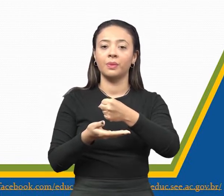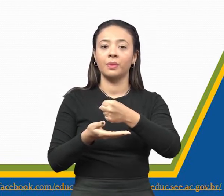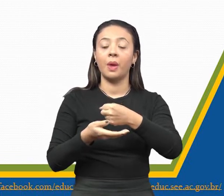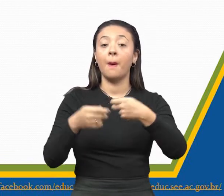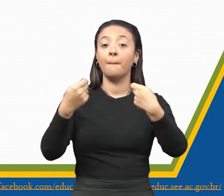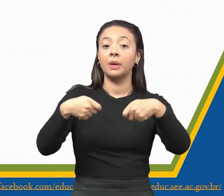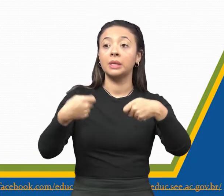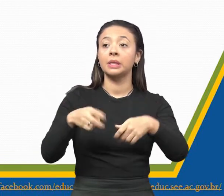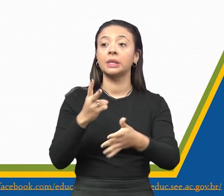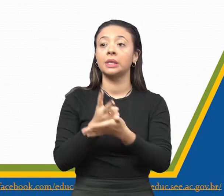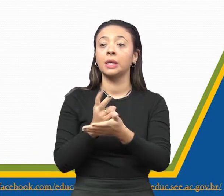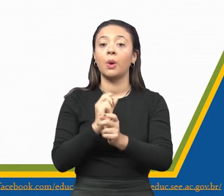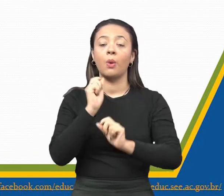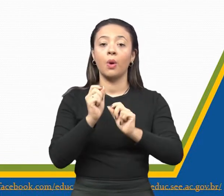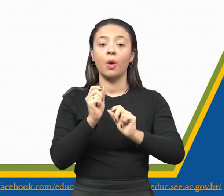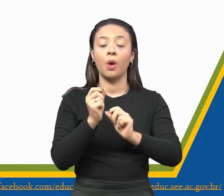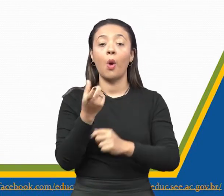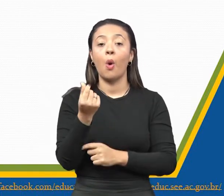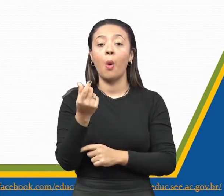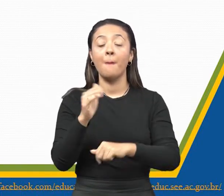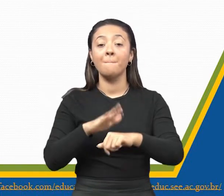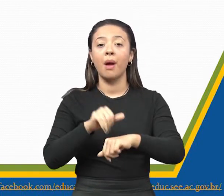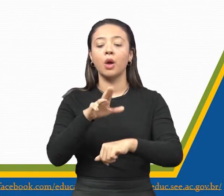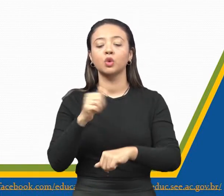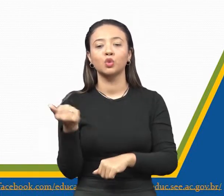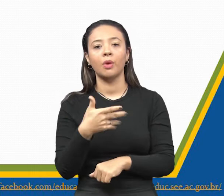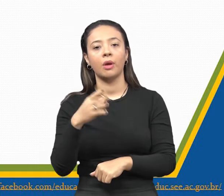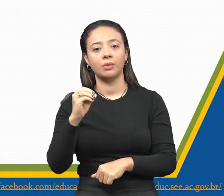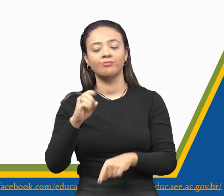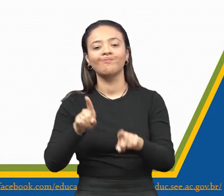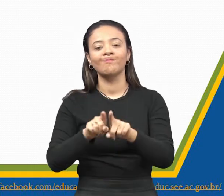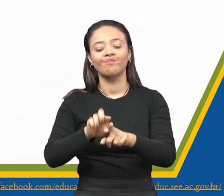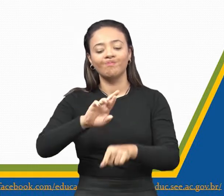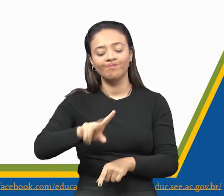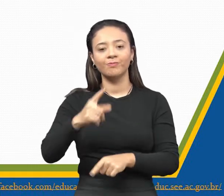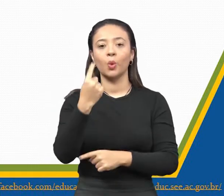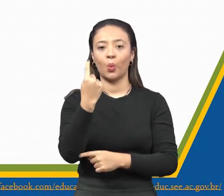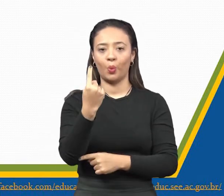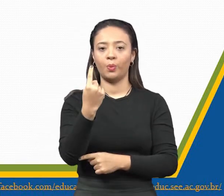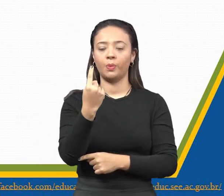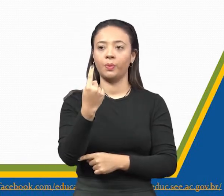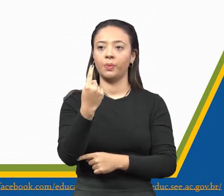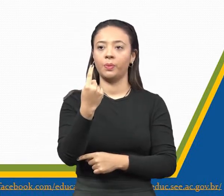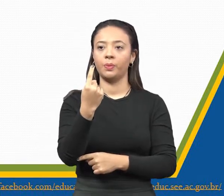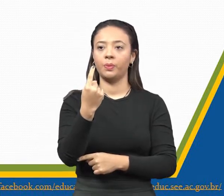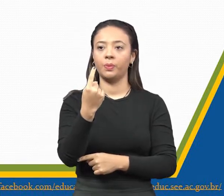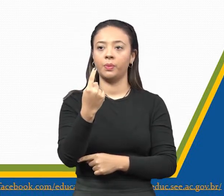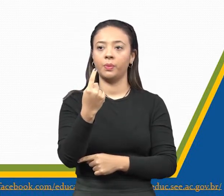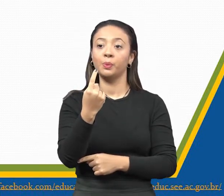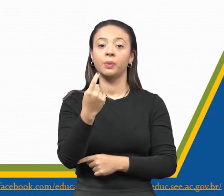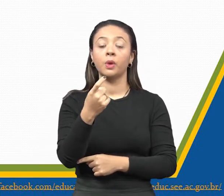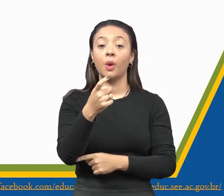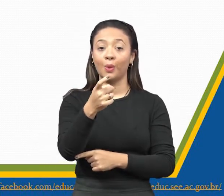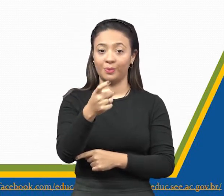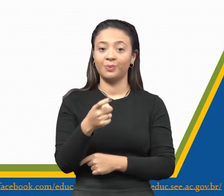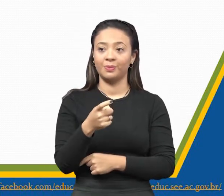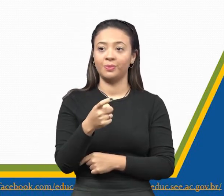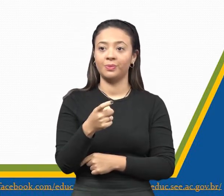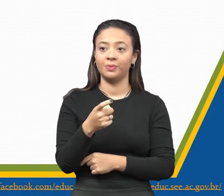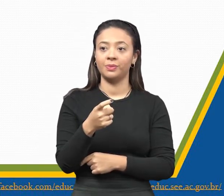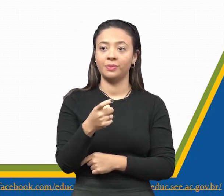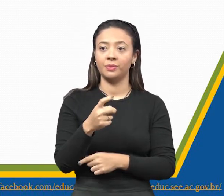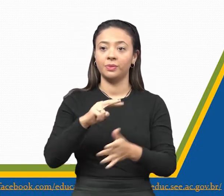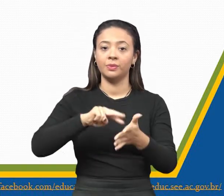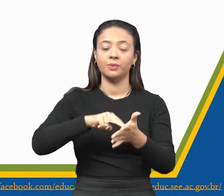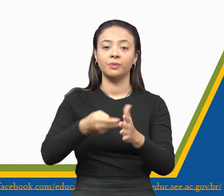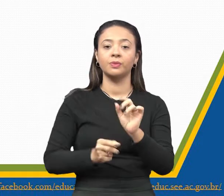e deve representar um valor maior que zero e diferente de 1. O x, ele